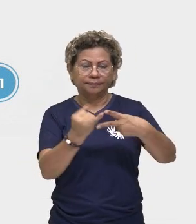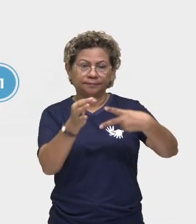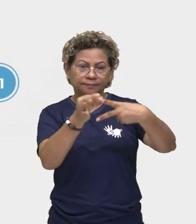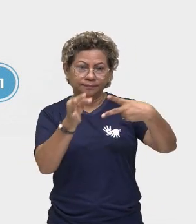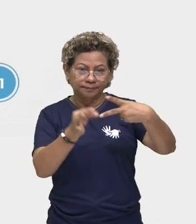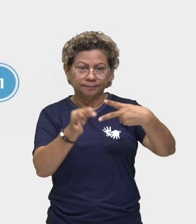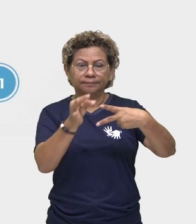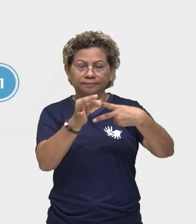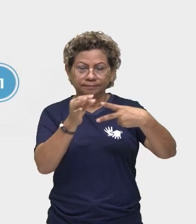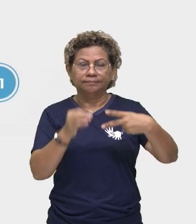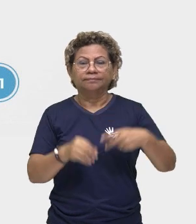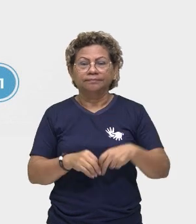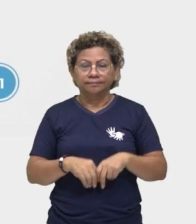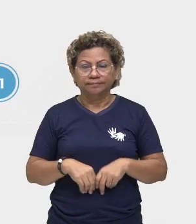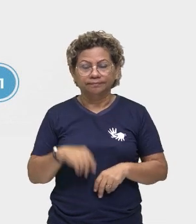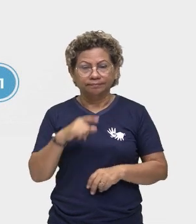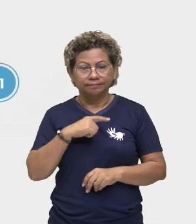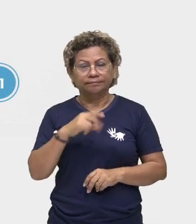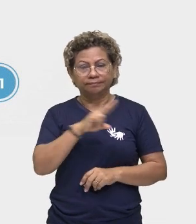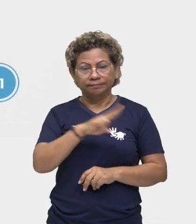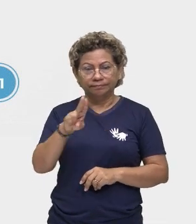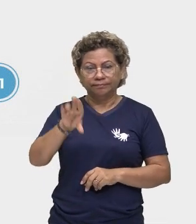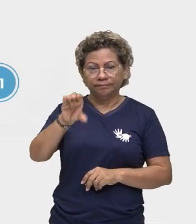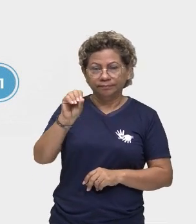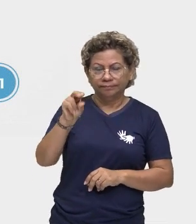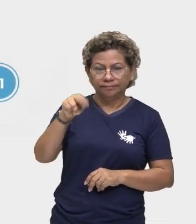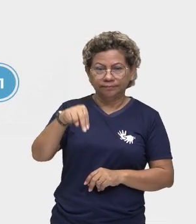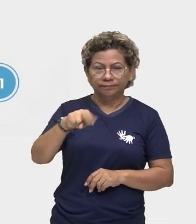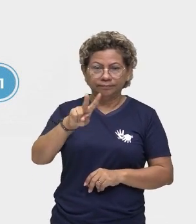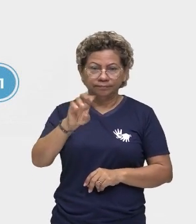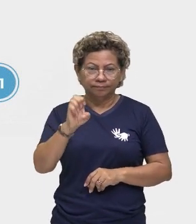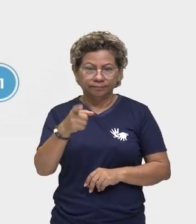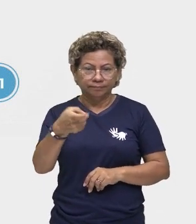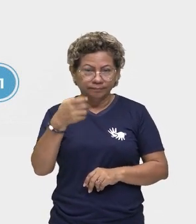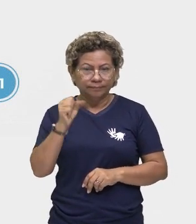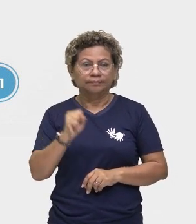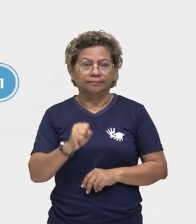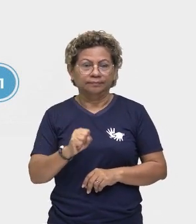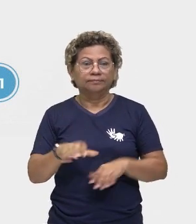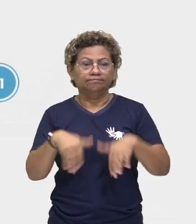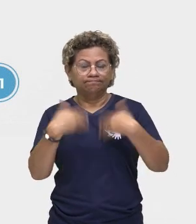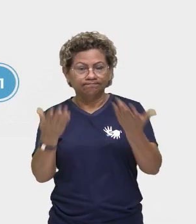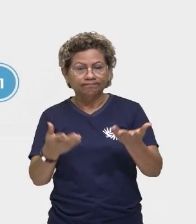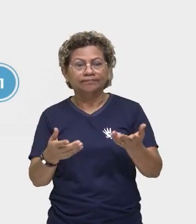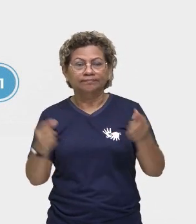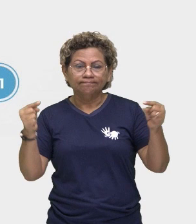A e B em seu interior, existe um único segmento que se liga a esses pontos.